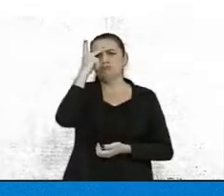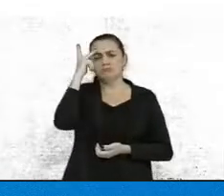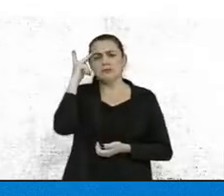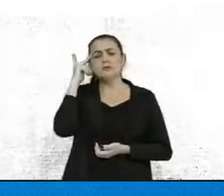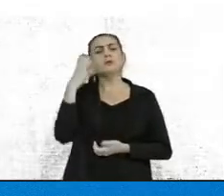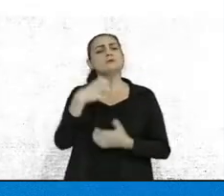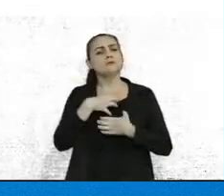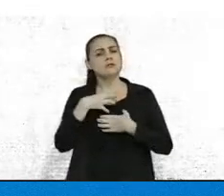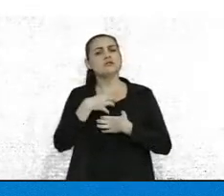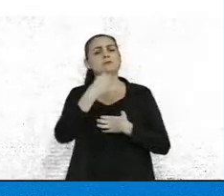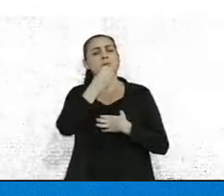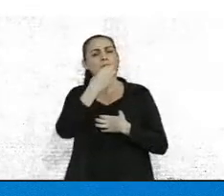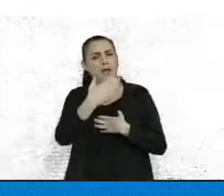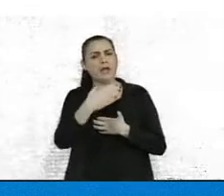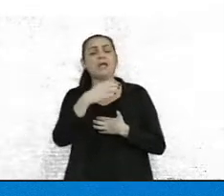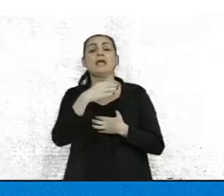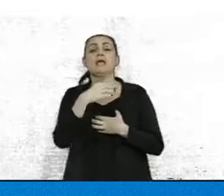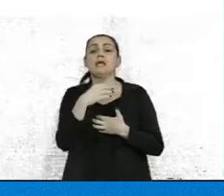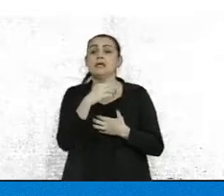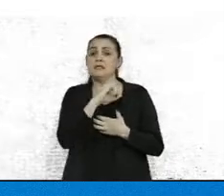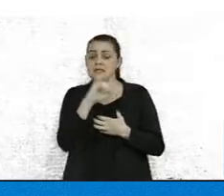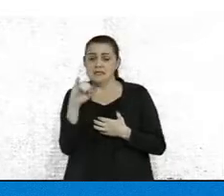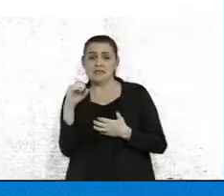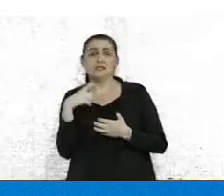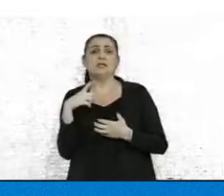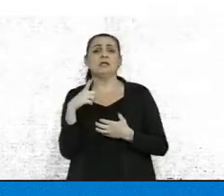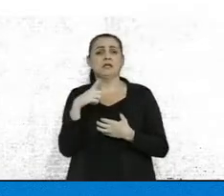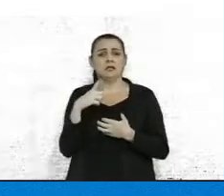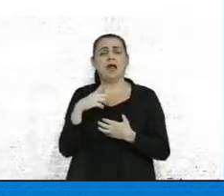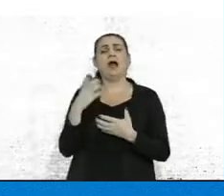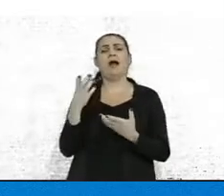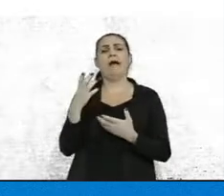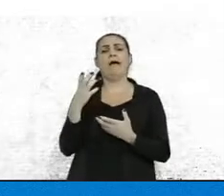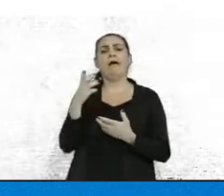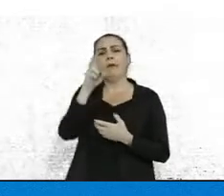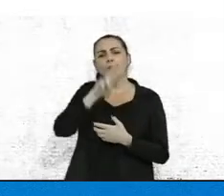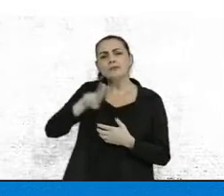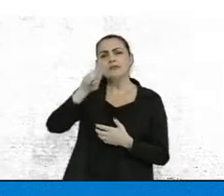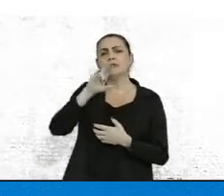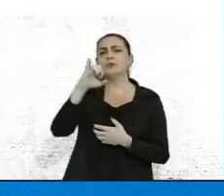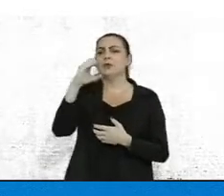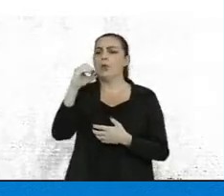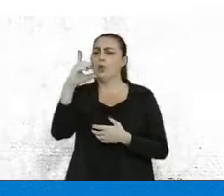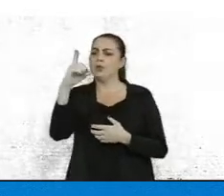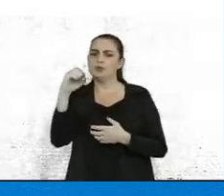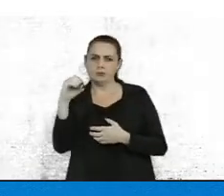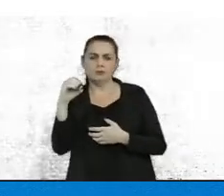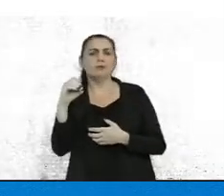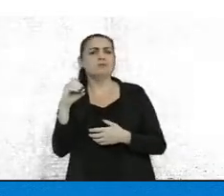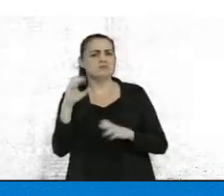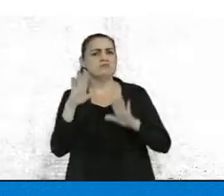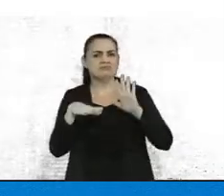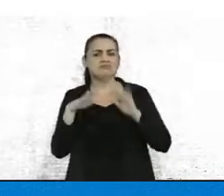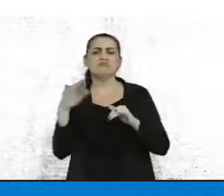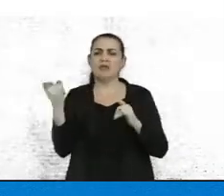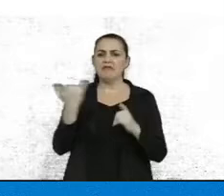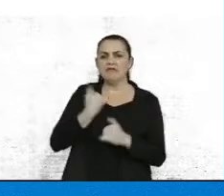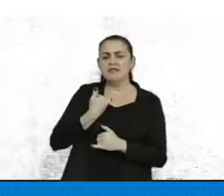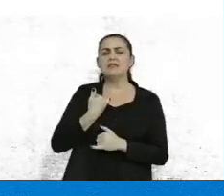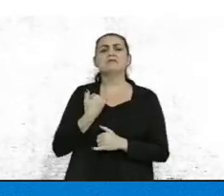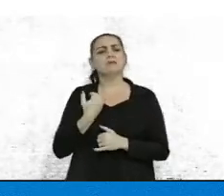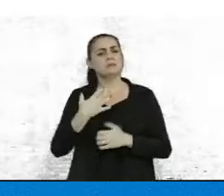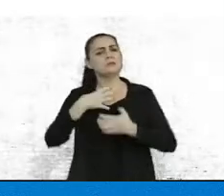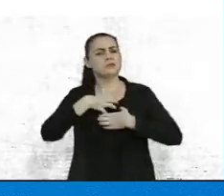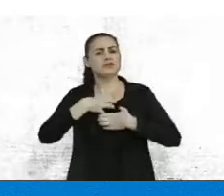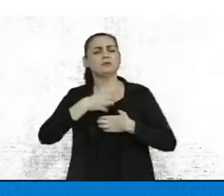Às vezes, eu estou me sentindo muito bem depois que eu comecei a tomar o iodo, está querendo justamente nos mostrar que está havendo